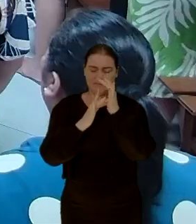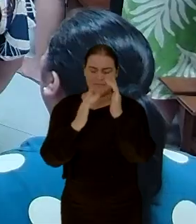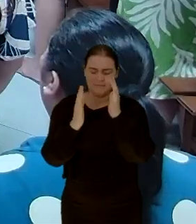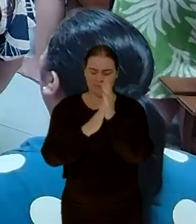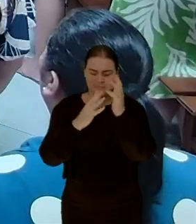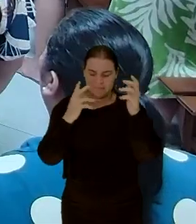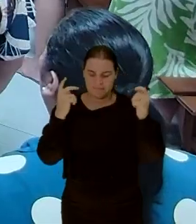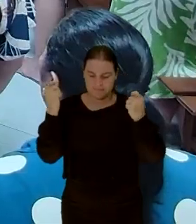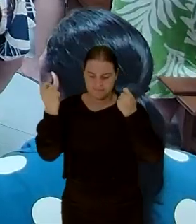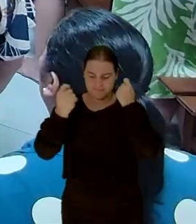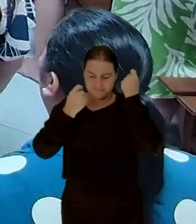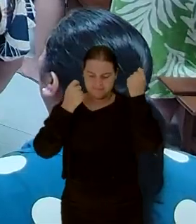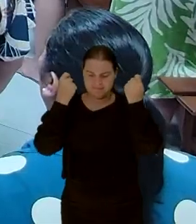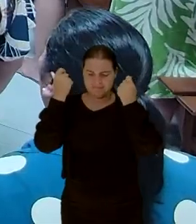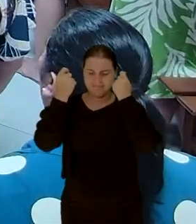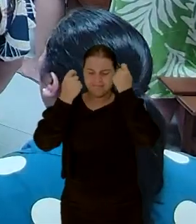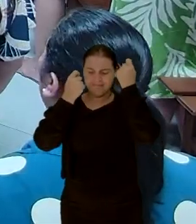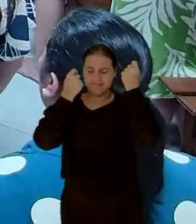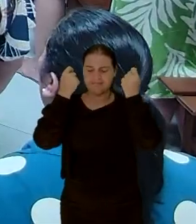Aleluia.